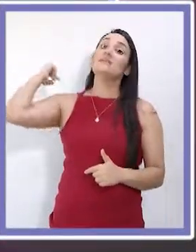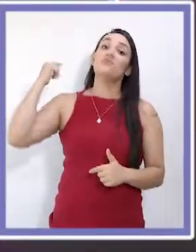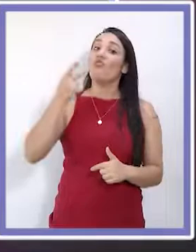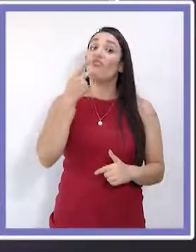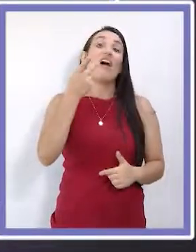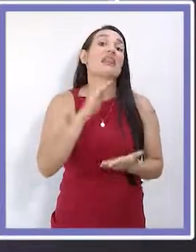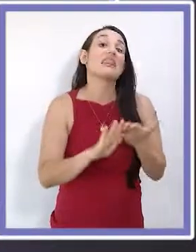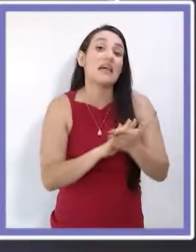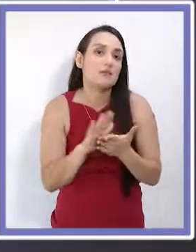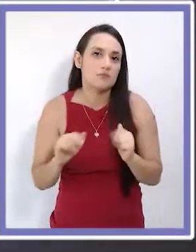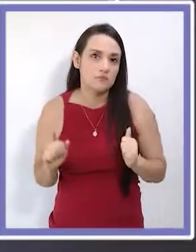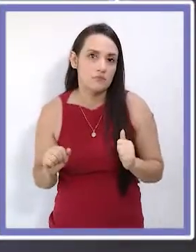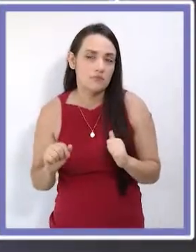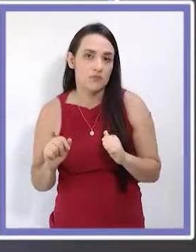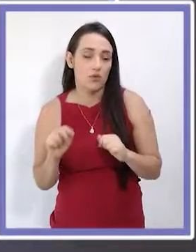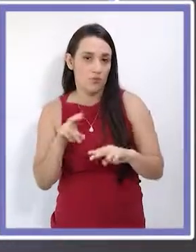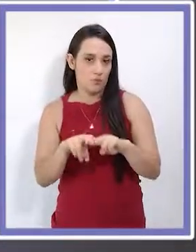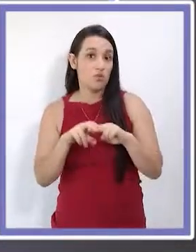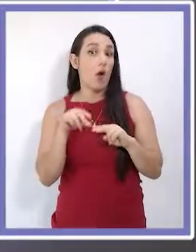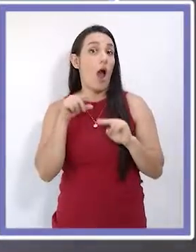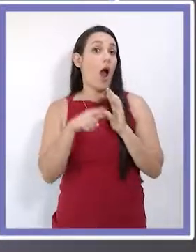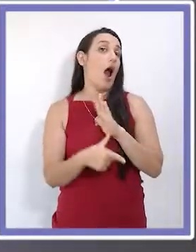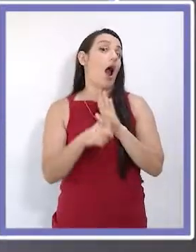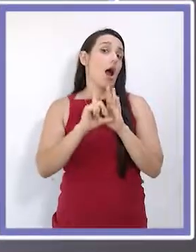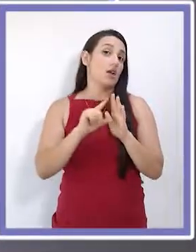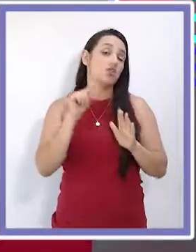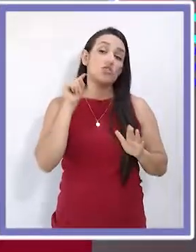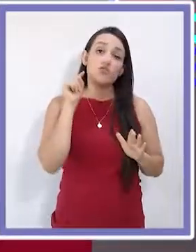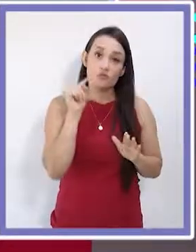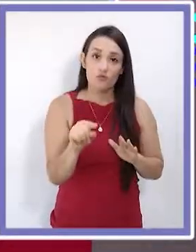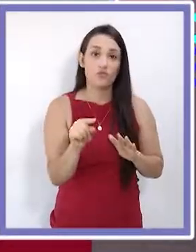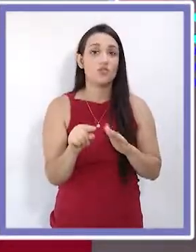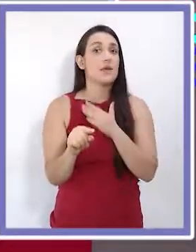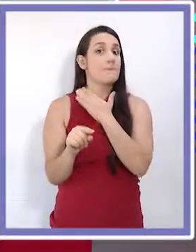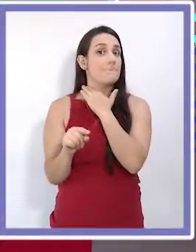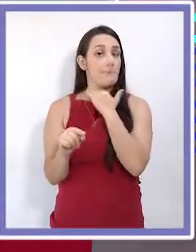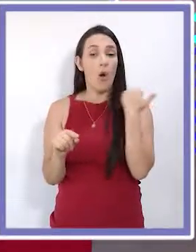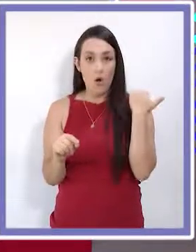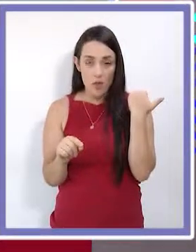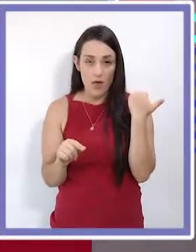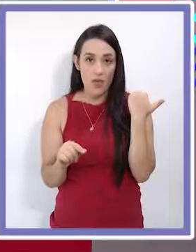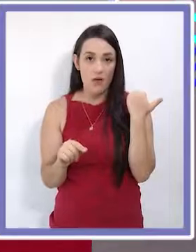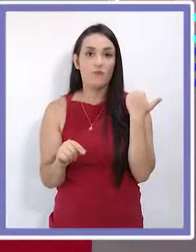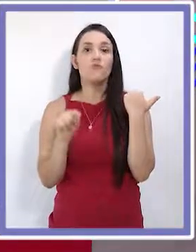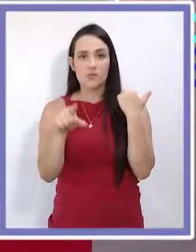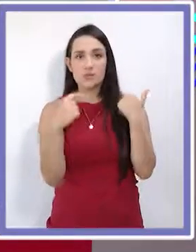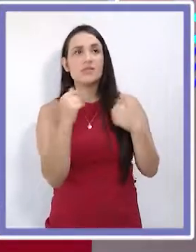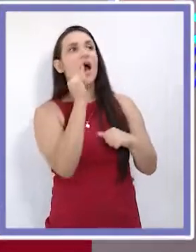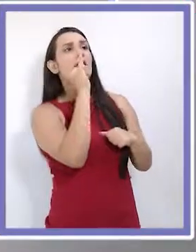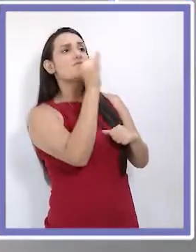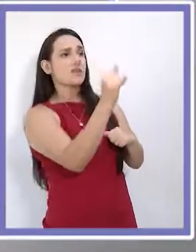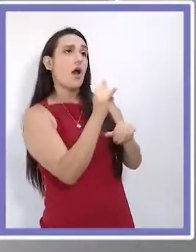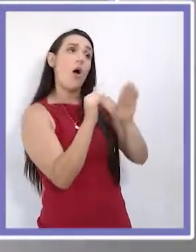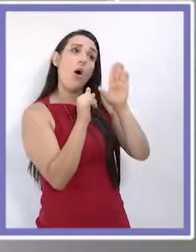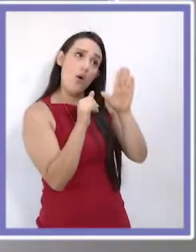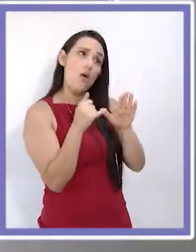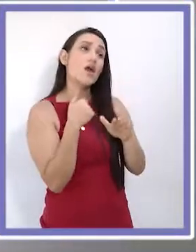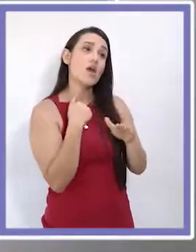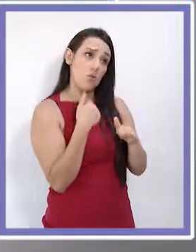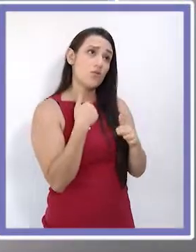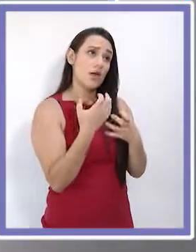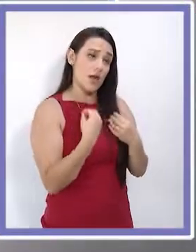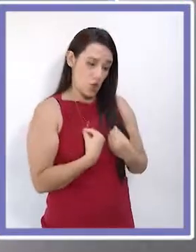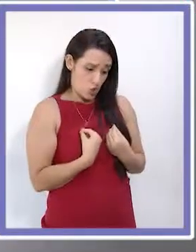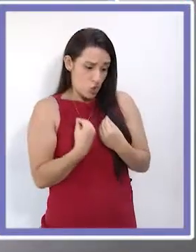por escrito, você não precisa deixar nenhum documento, testamento, só conversar com a família. Quem autoriza é a família, mediante